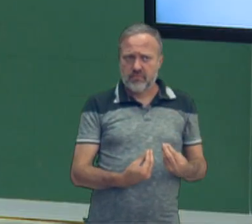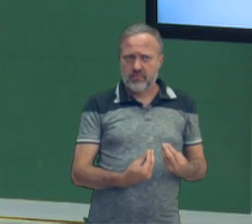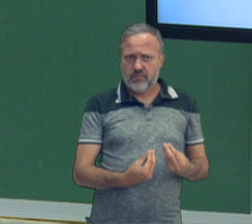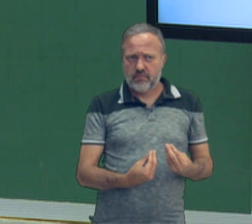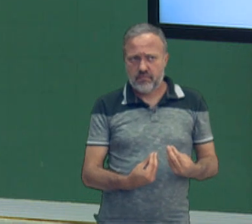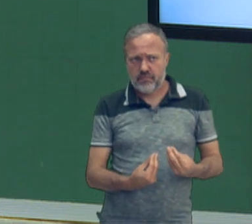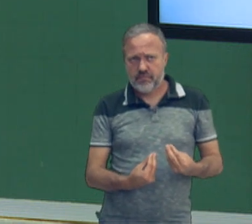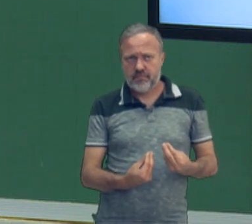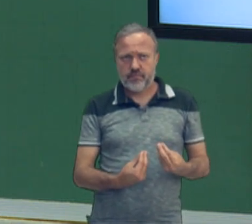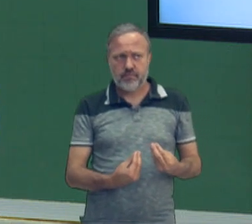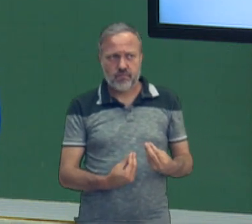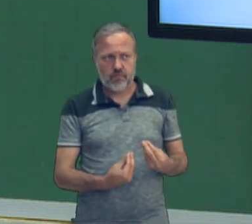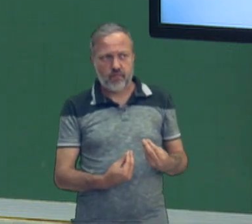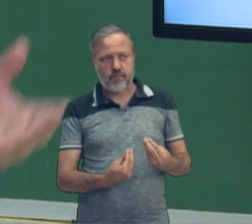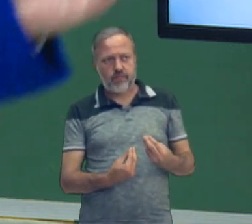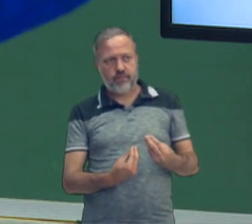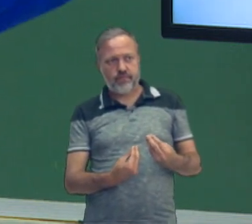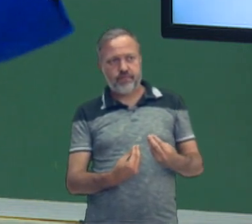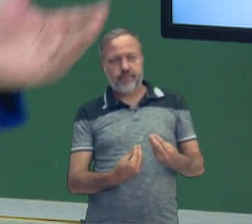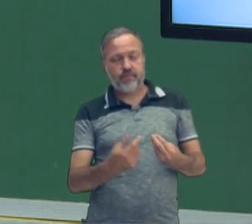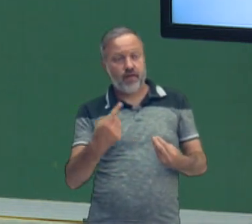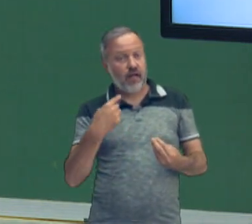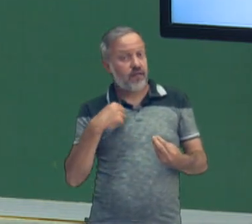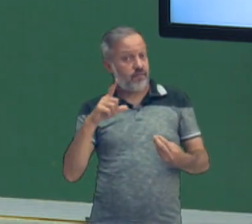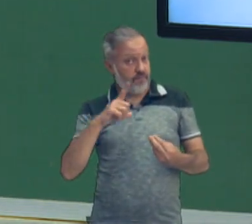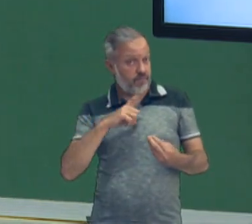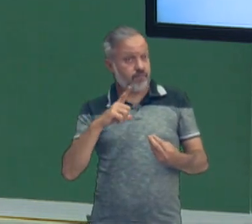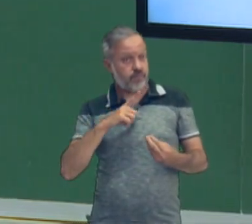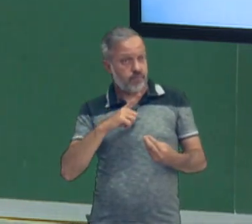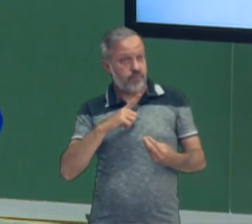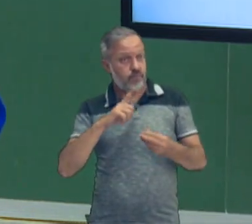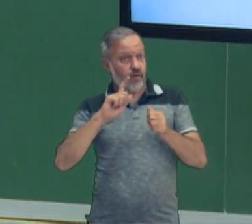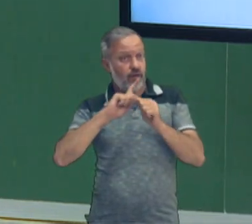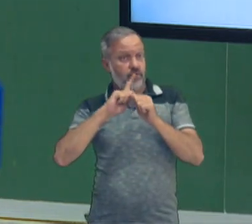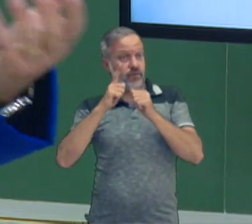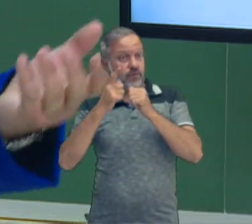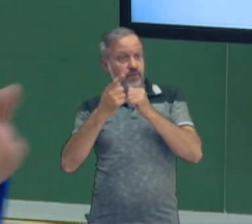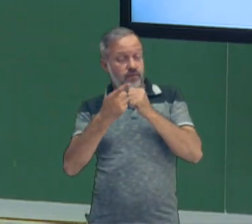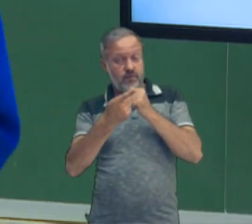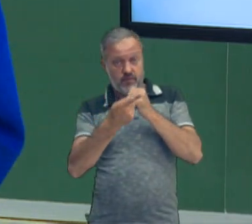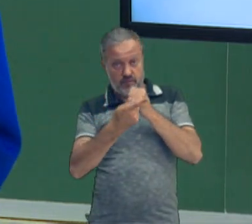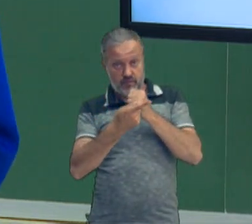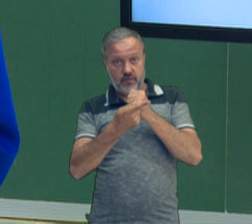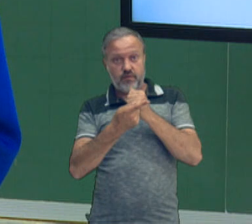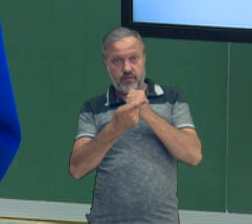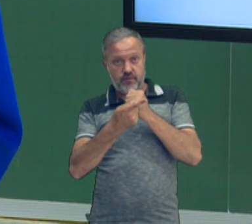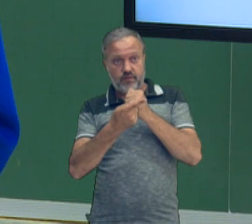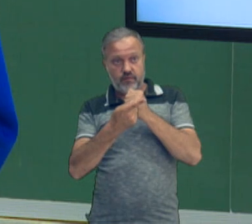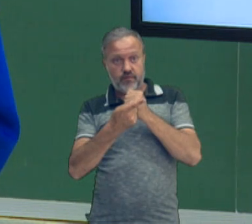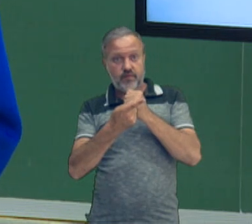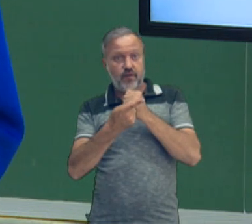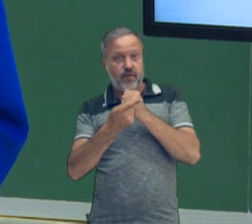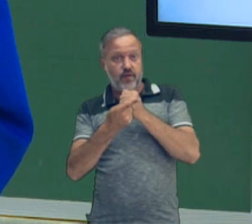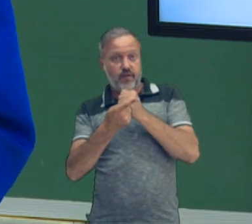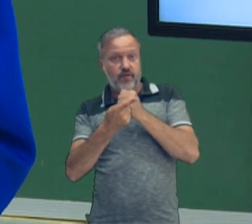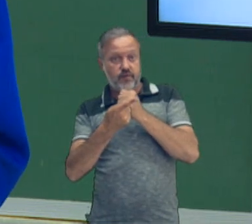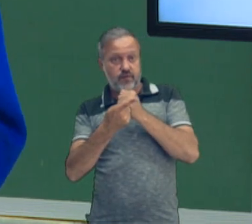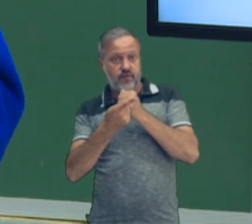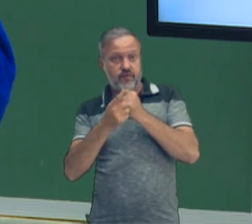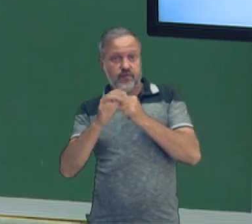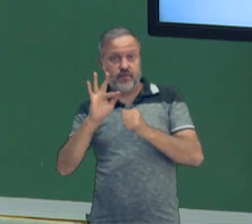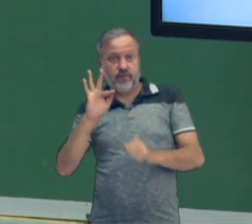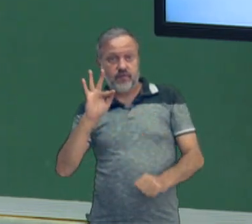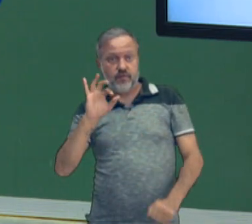terras submersas. Ok? Isso é uma forma que a gente chama de regionalizar o mundo por meio geográfico físico. Eu posso